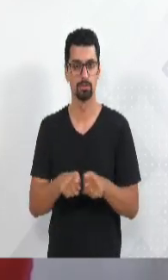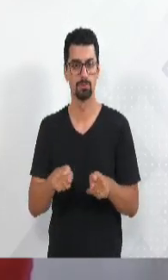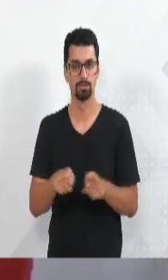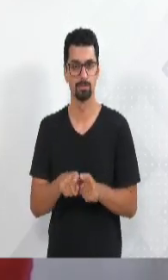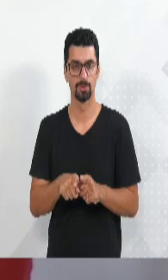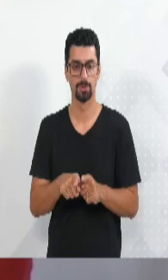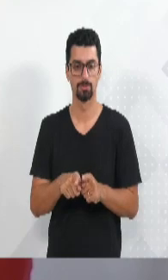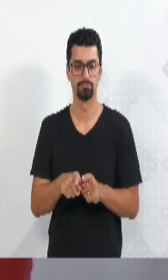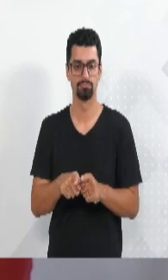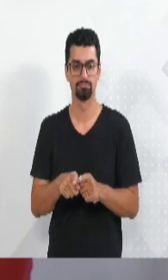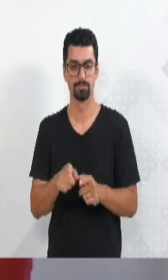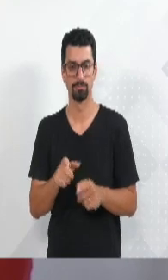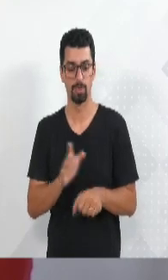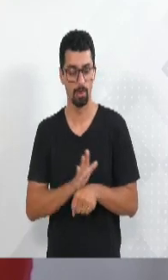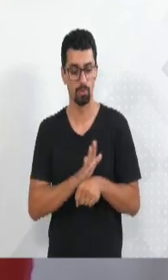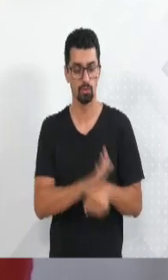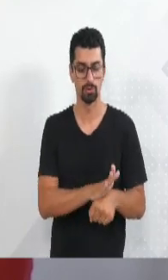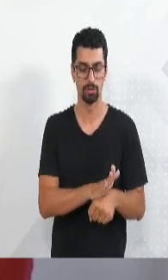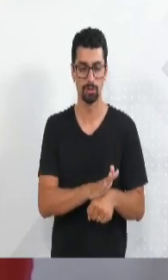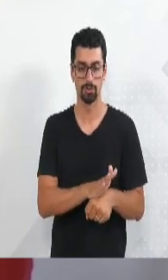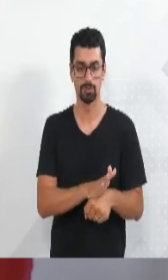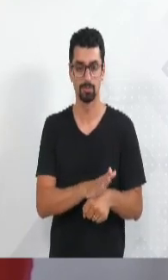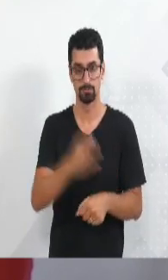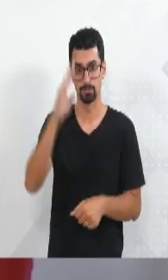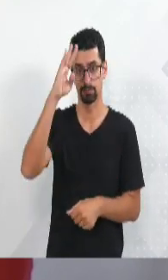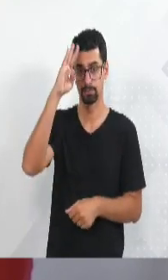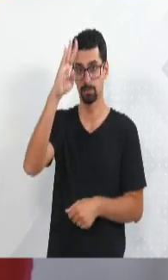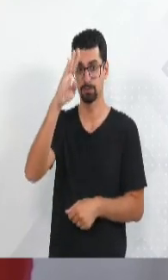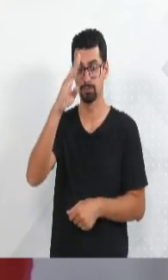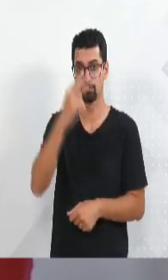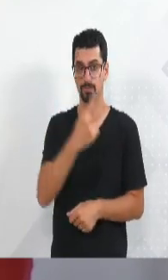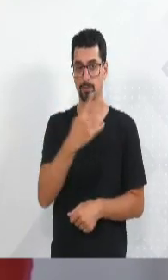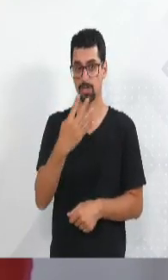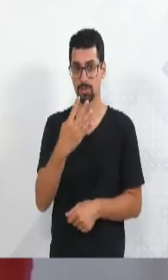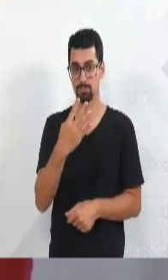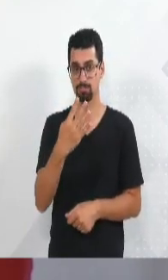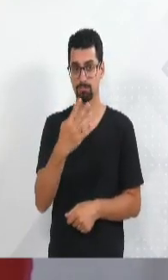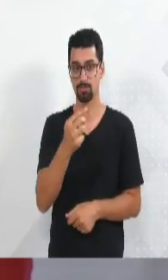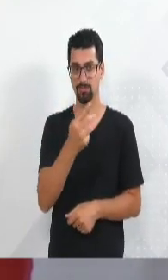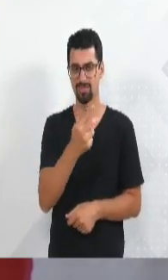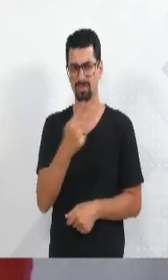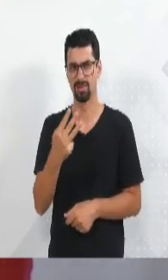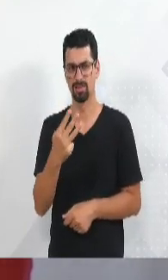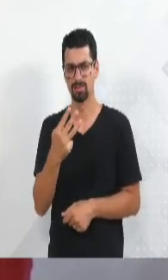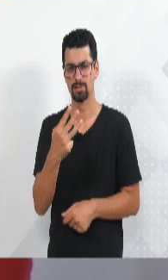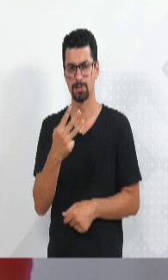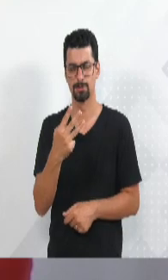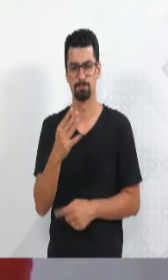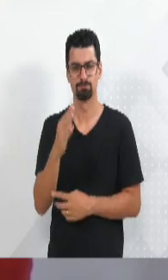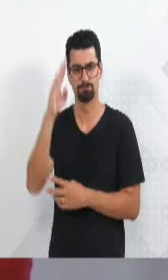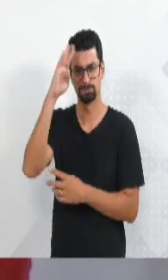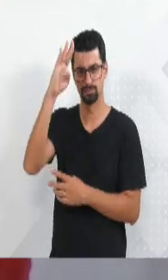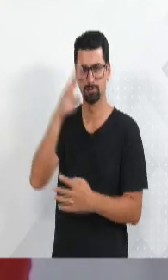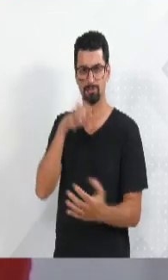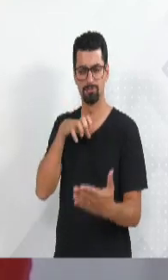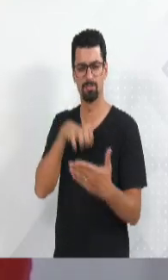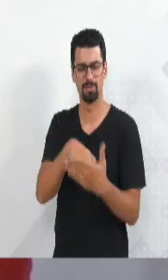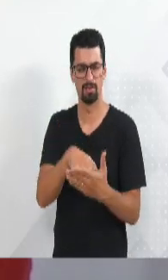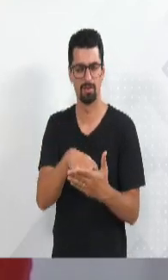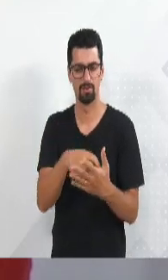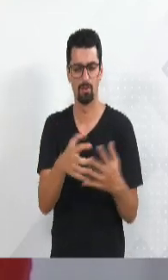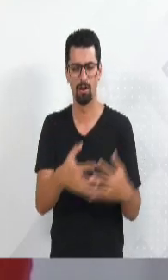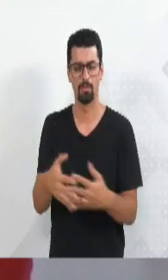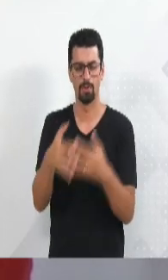prestando o apoio aos militares do 23 Batalhão de Infantaria que se envolver naquele acidente com caminhão indo para